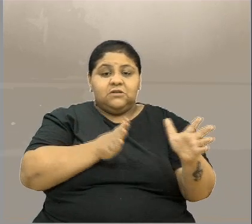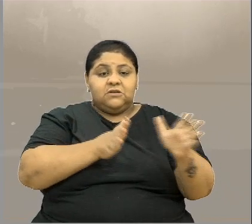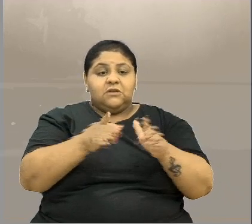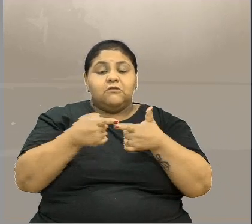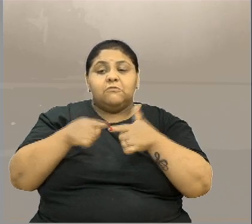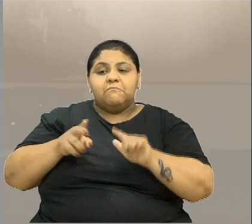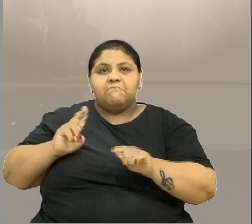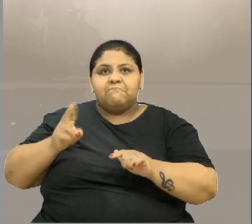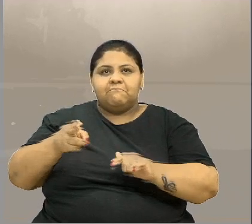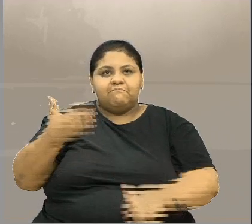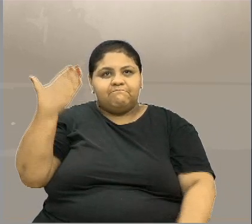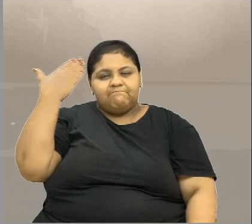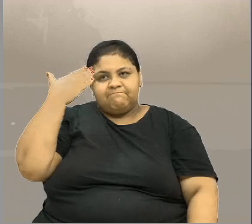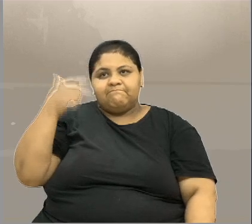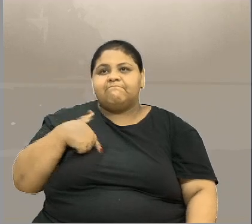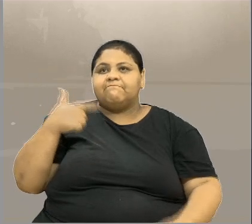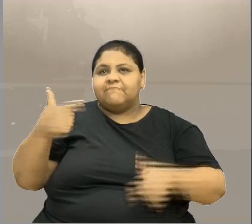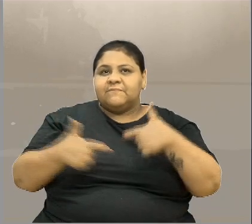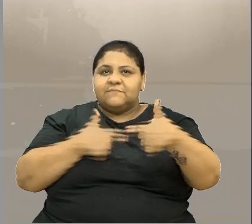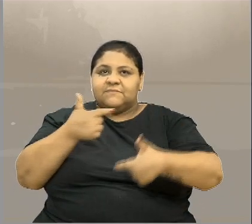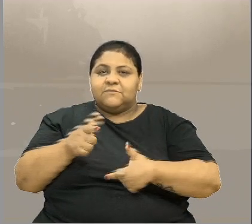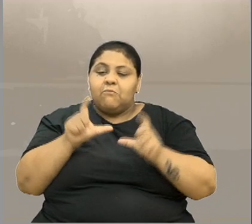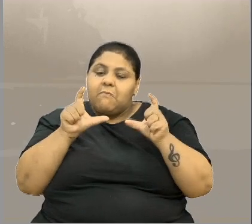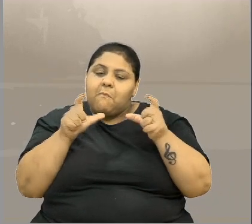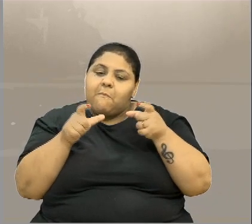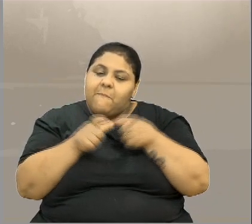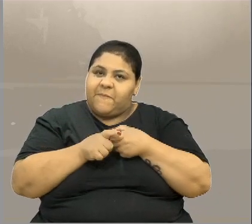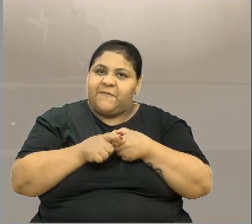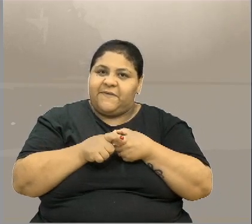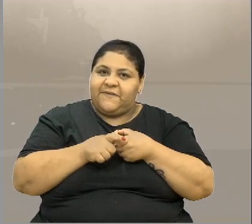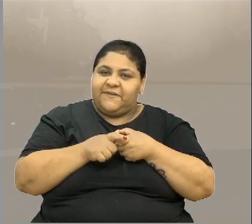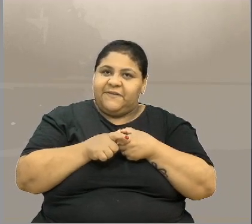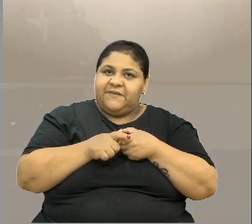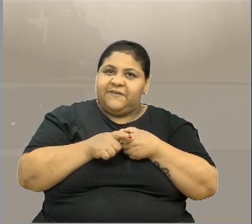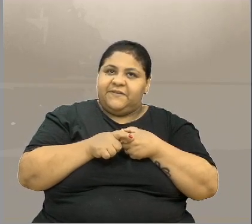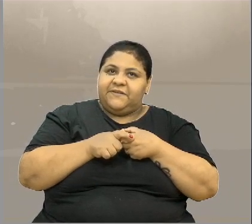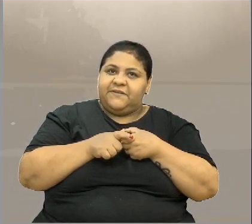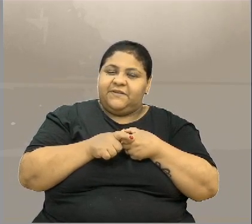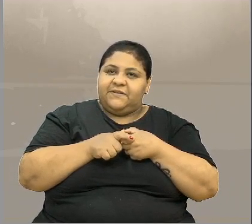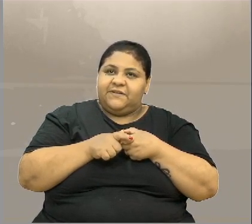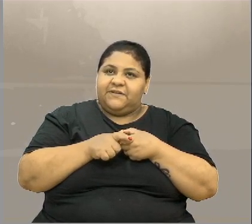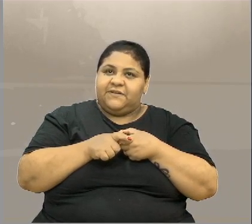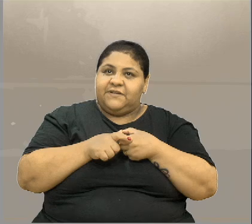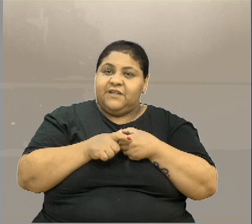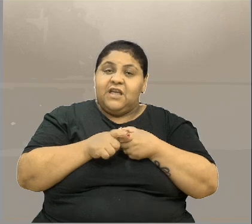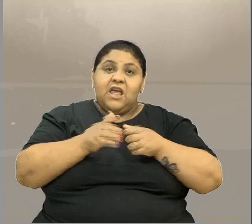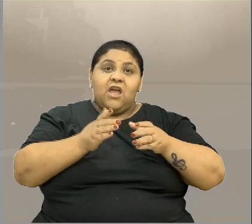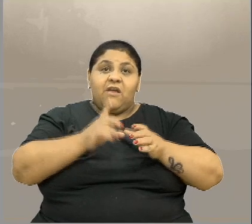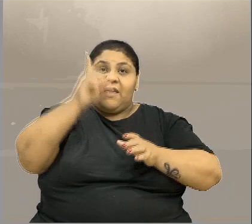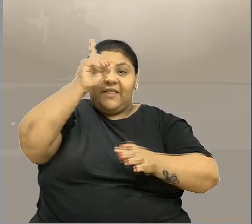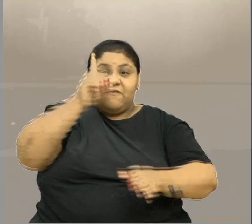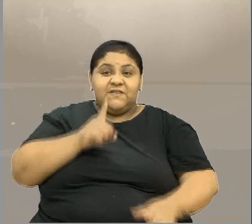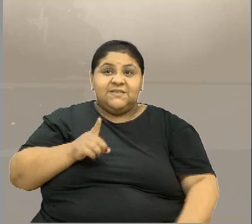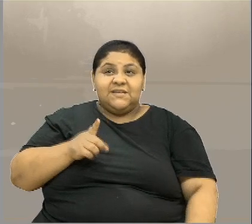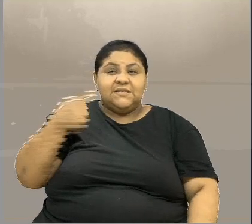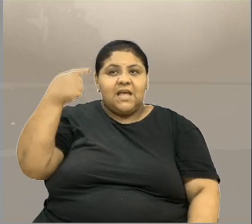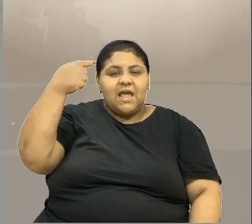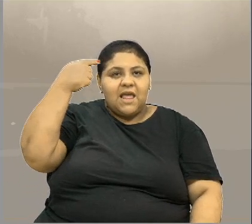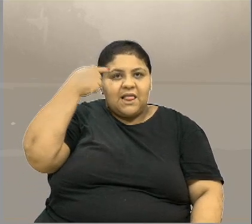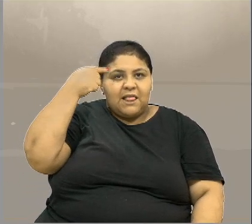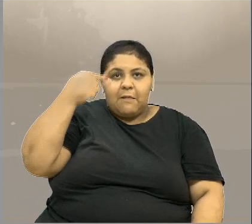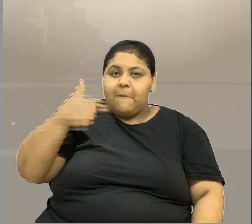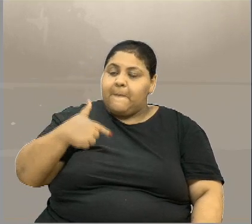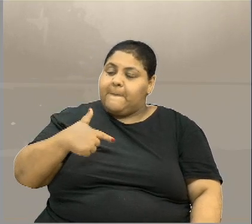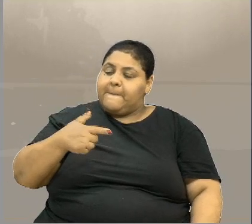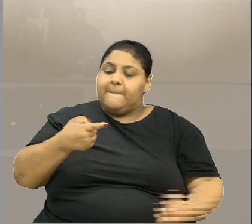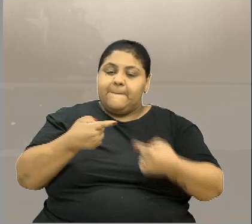mas eu sempre soube, né, que eu trabalhei um pequeno recorte da pessoa com deficiência, que é a deficiência intelectual. Mas haviam várias